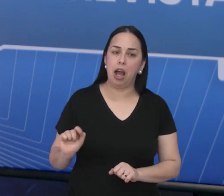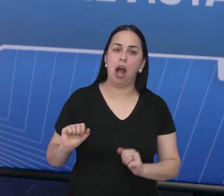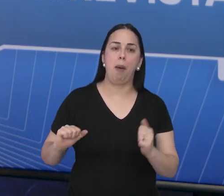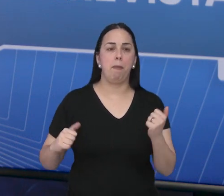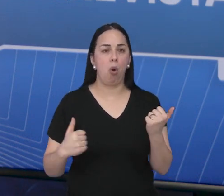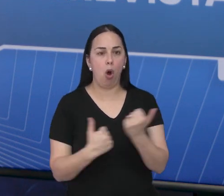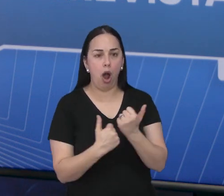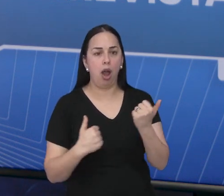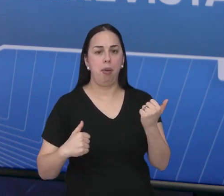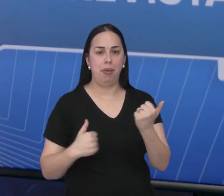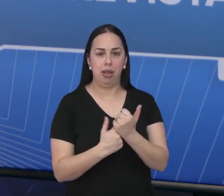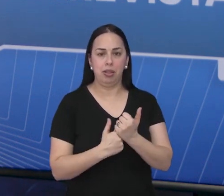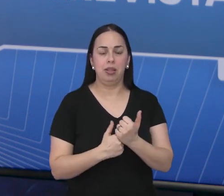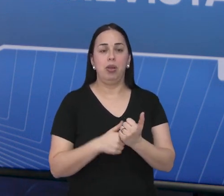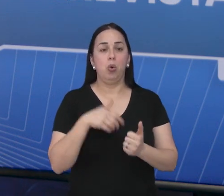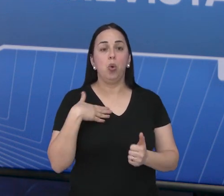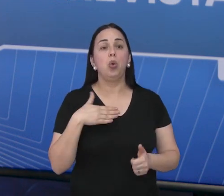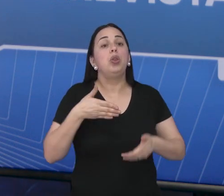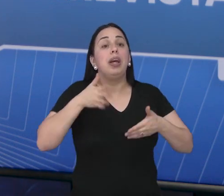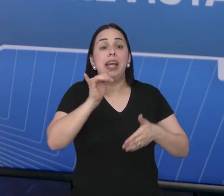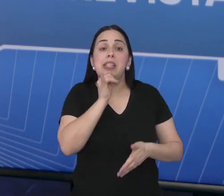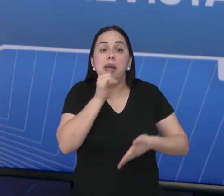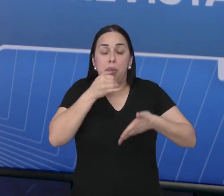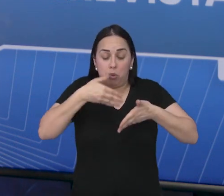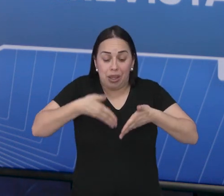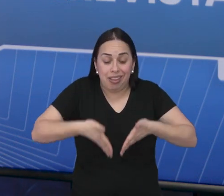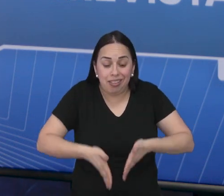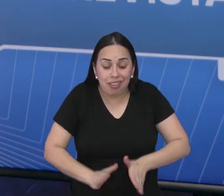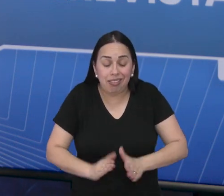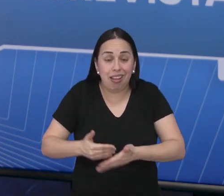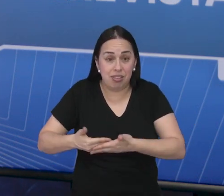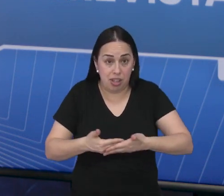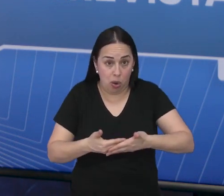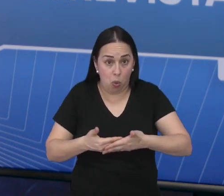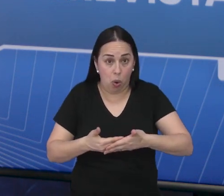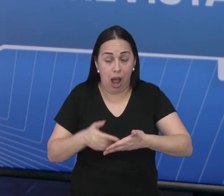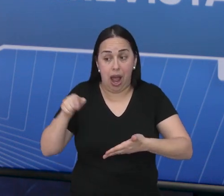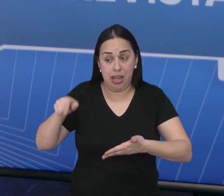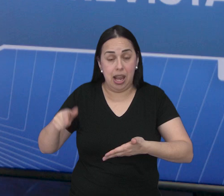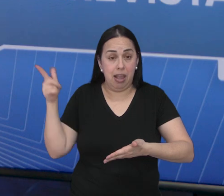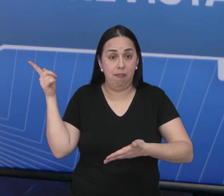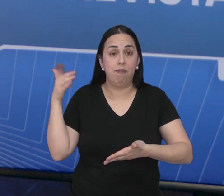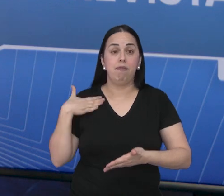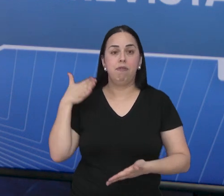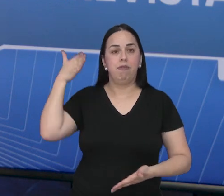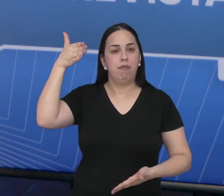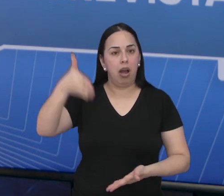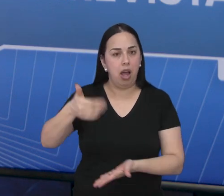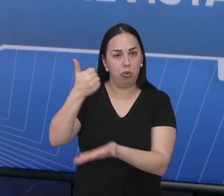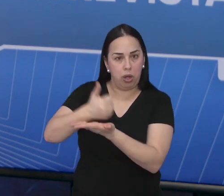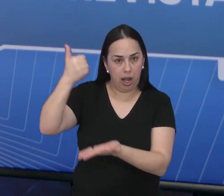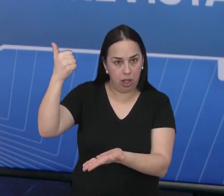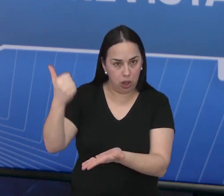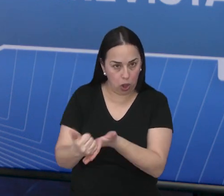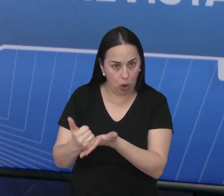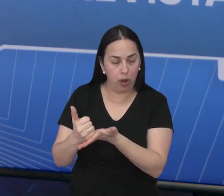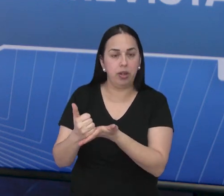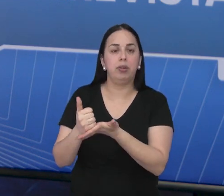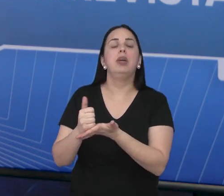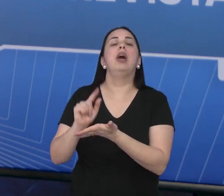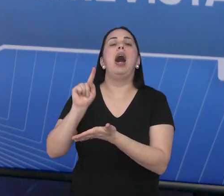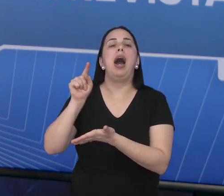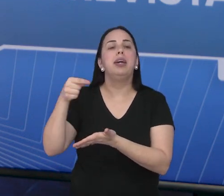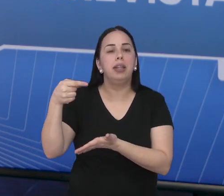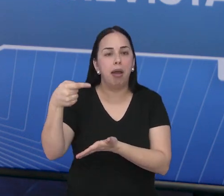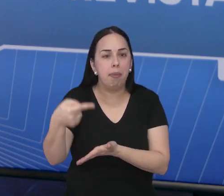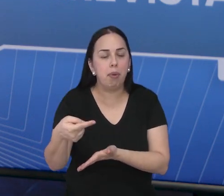estar ali, a partir do momento em que nasce a criança, ele tem um dia para registrar, e a partir de então, ele já tem os 5 dias a serem